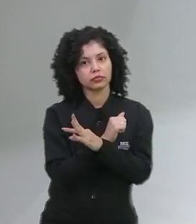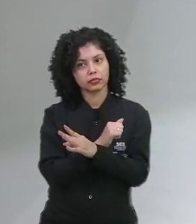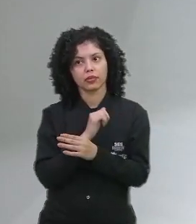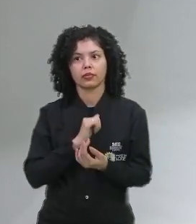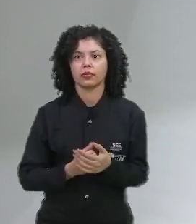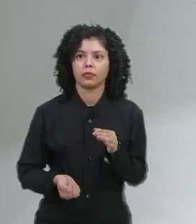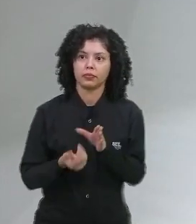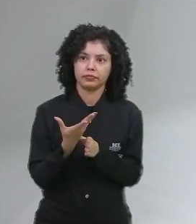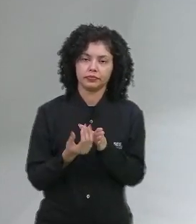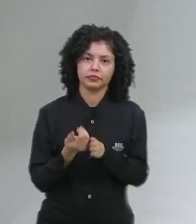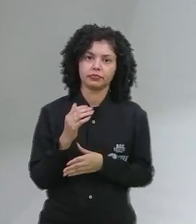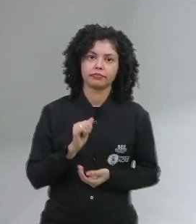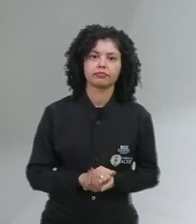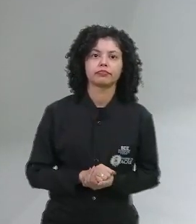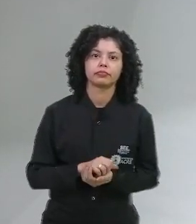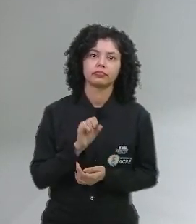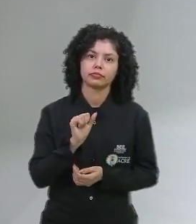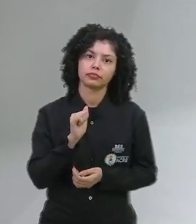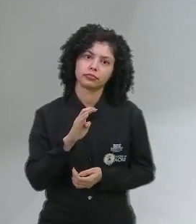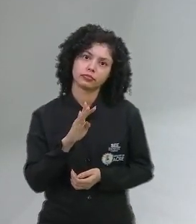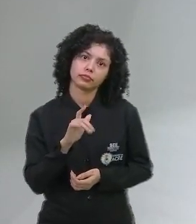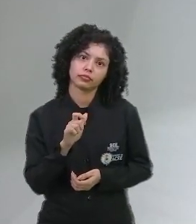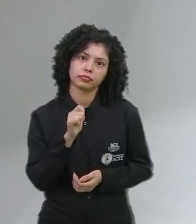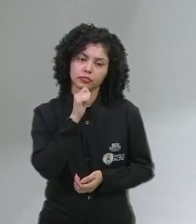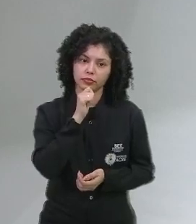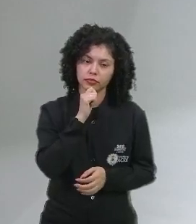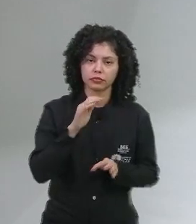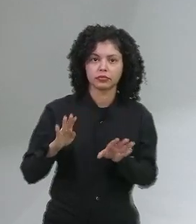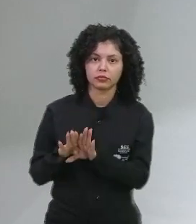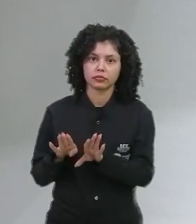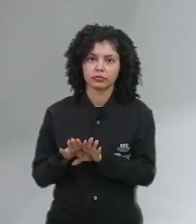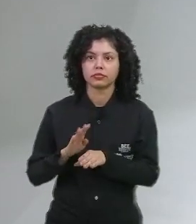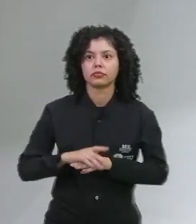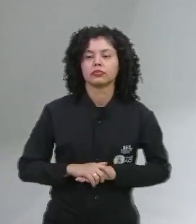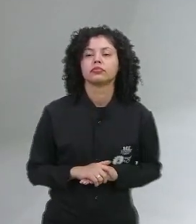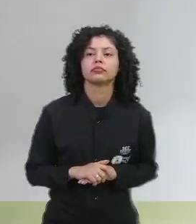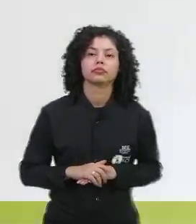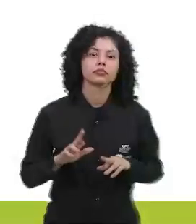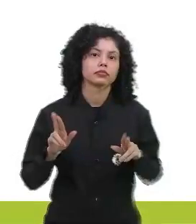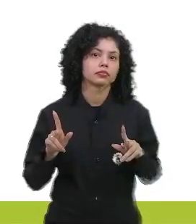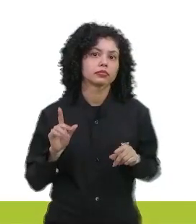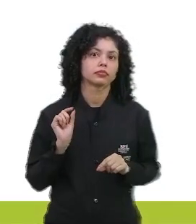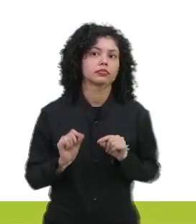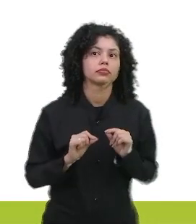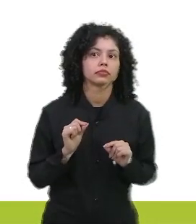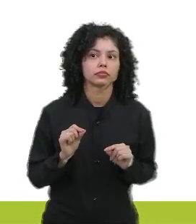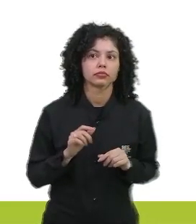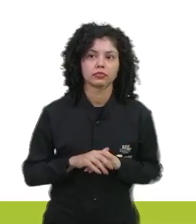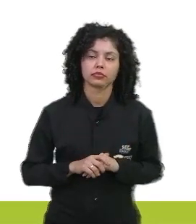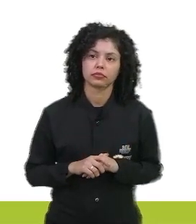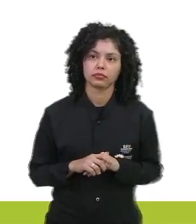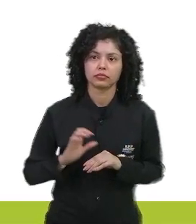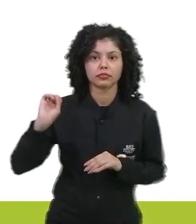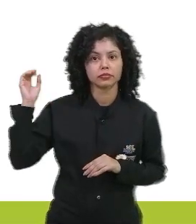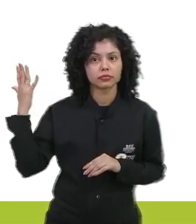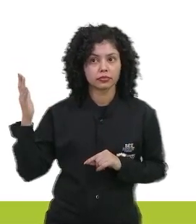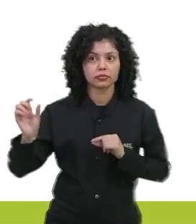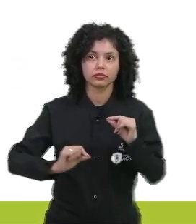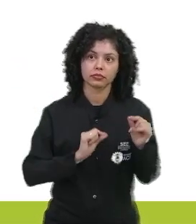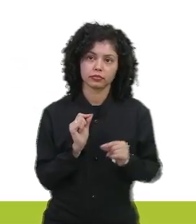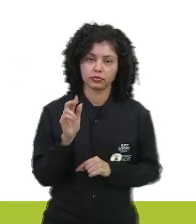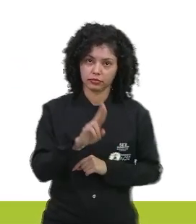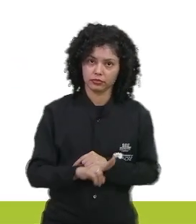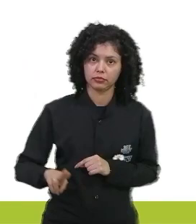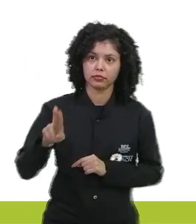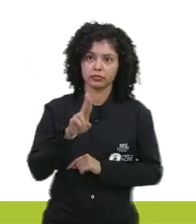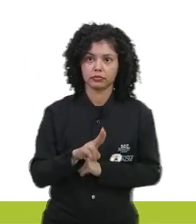e vai produzir o sabão, que aí é uma reação de saponificação. A única diferença é que ao invés de a gente usar